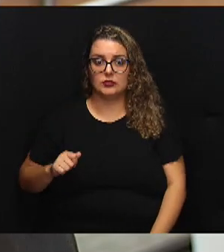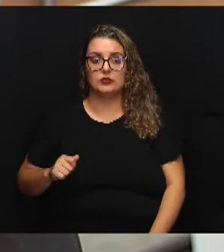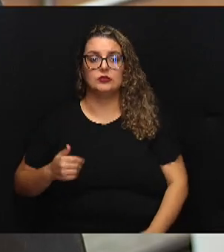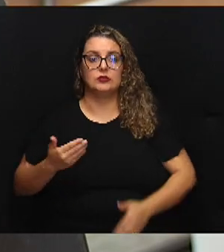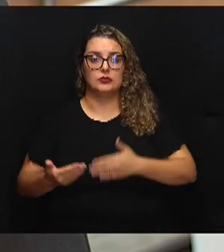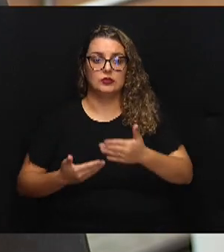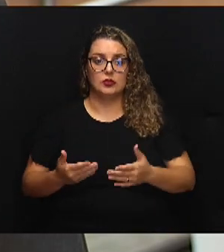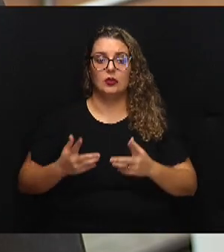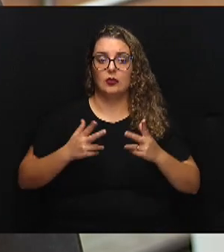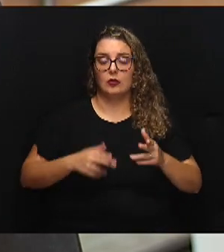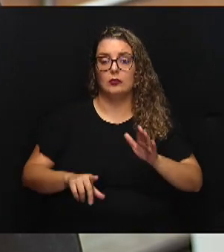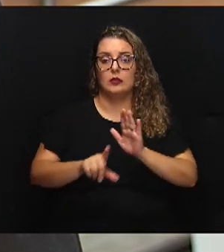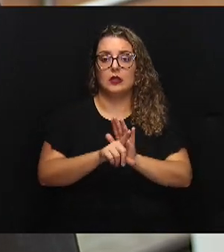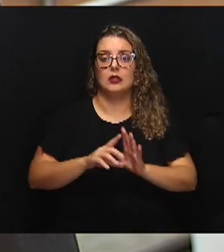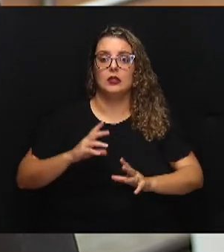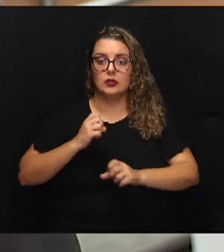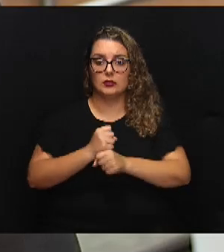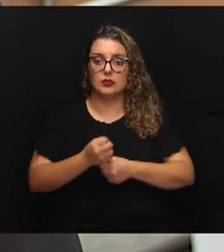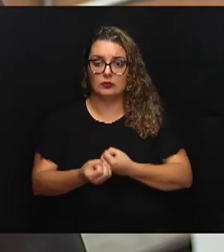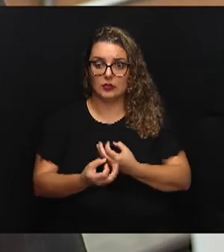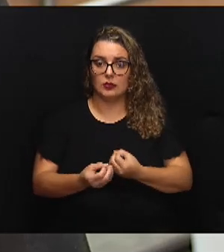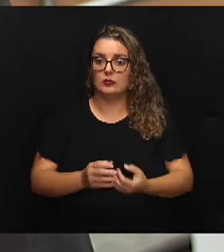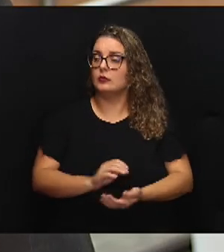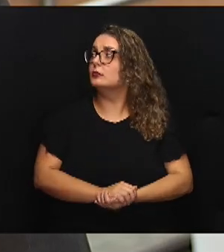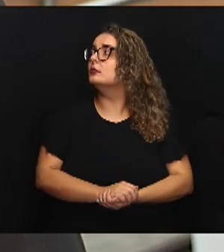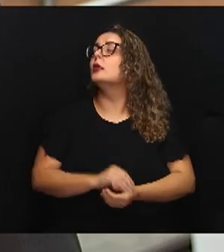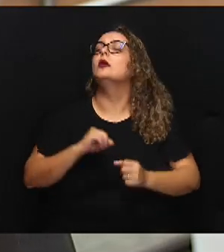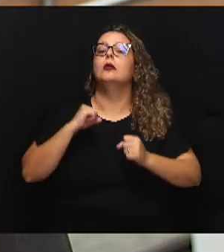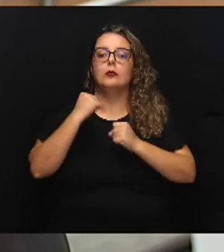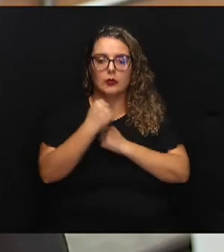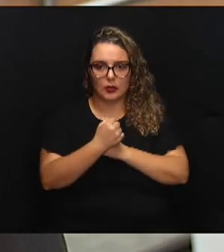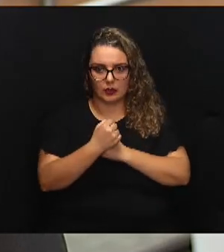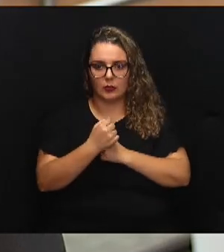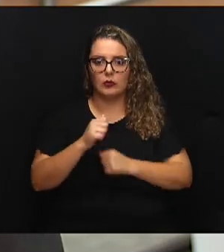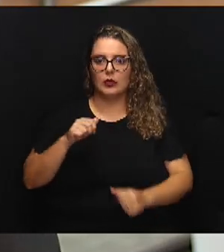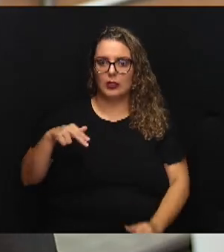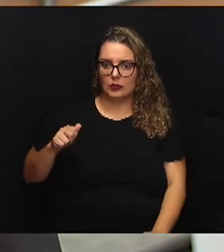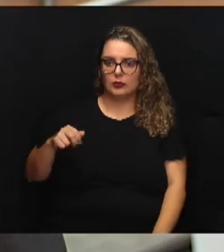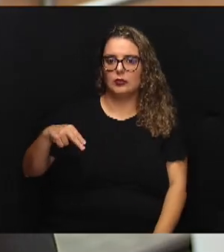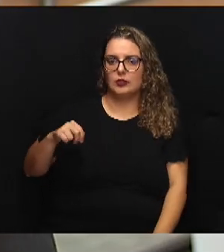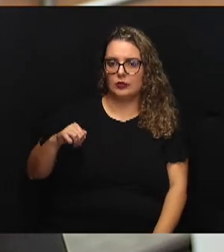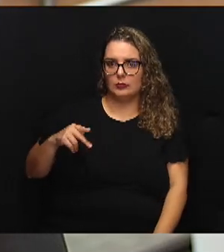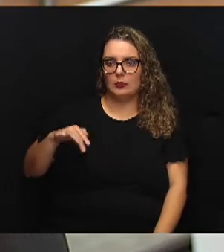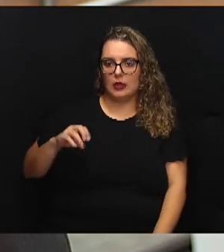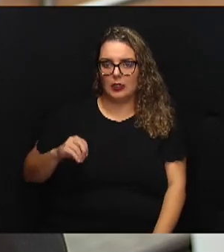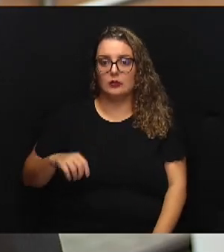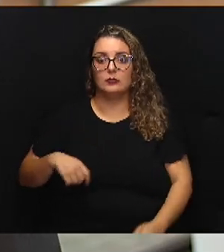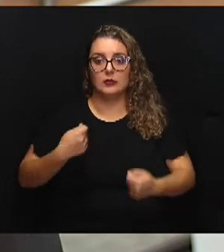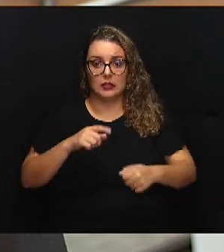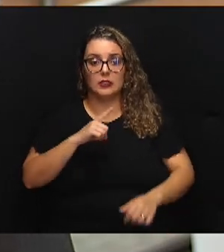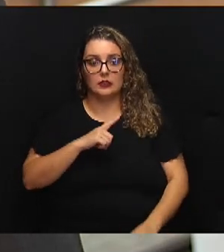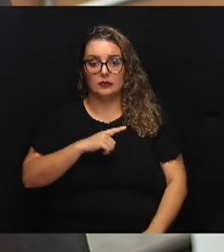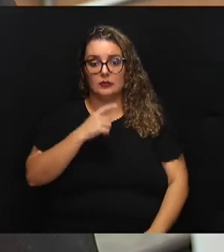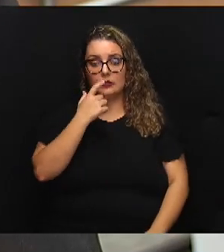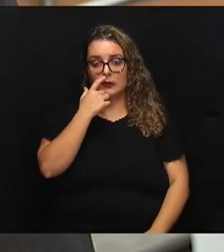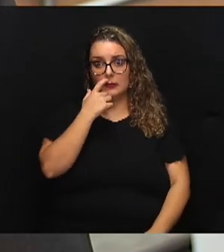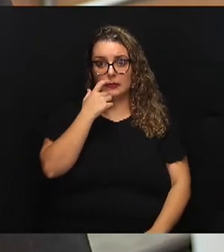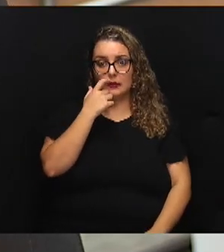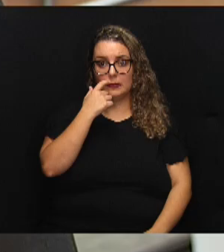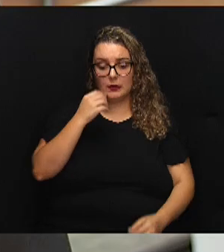com a Lei Geral de Proteção de Dados. Protege o anonimato, né? Tem que existir, e o